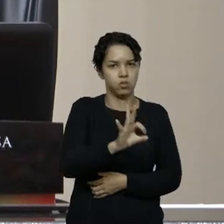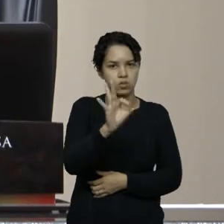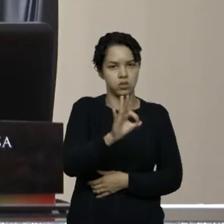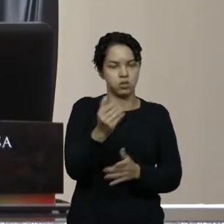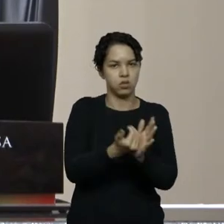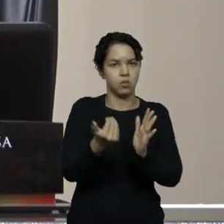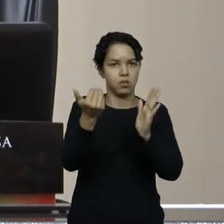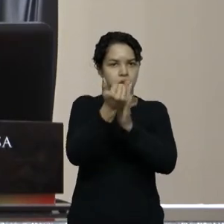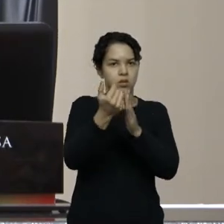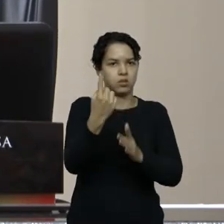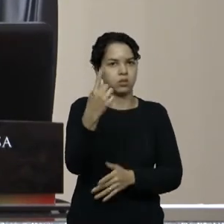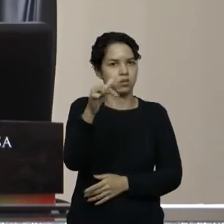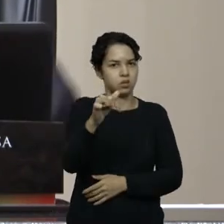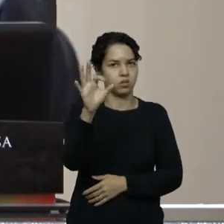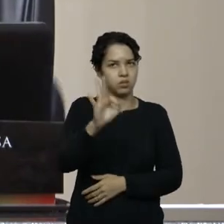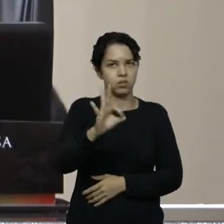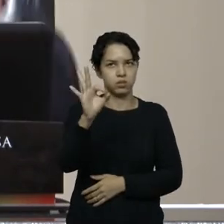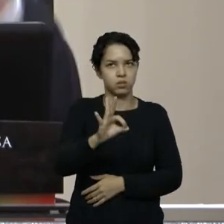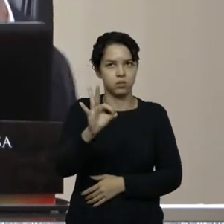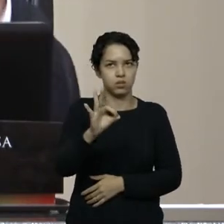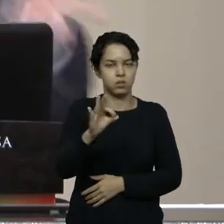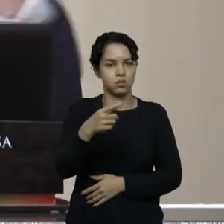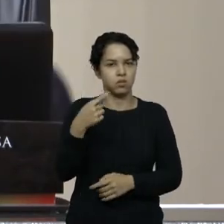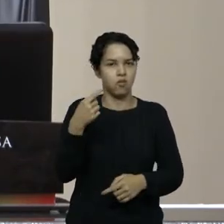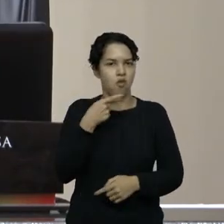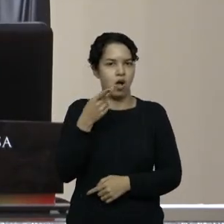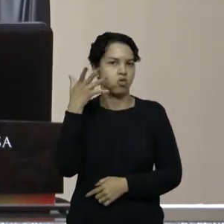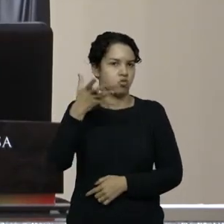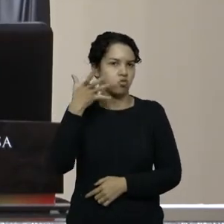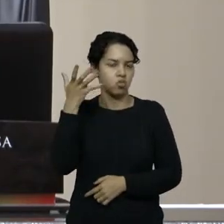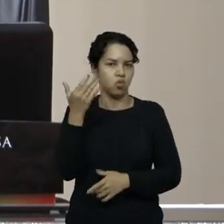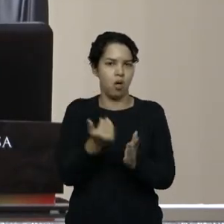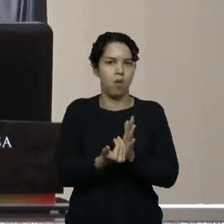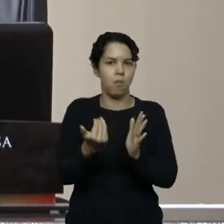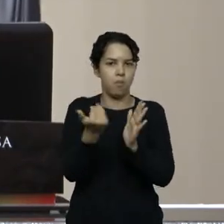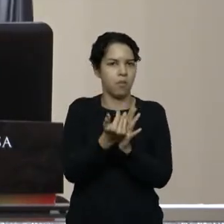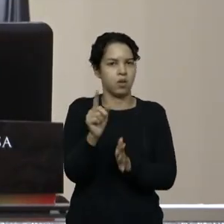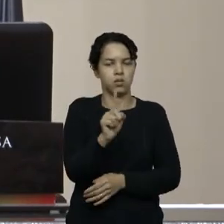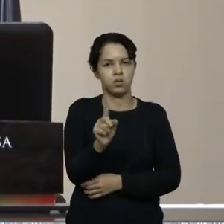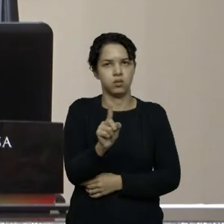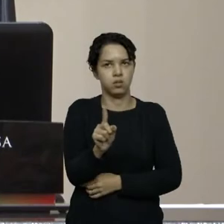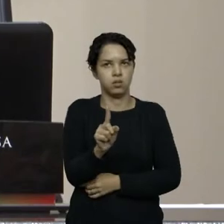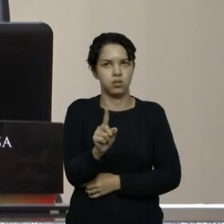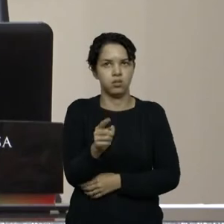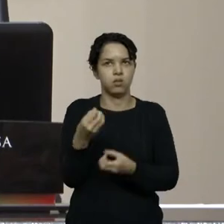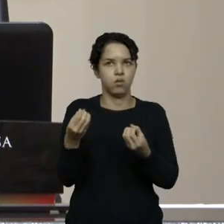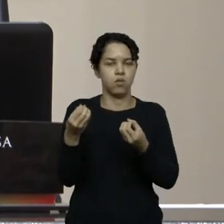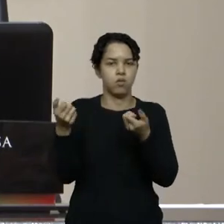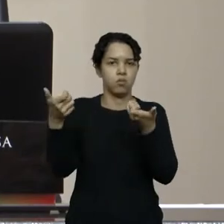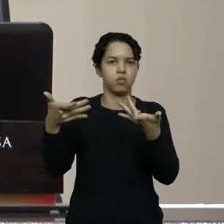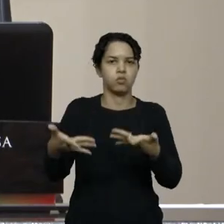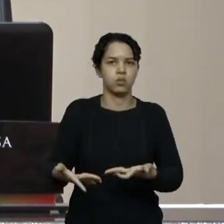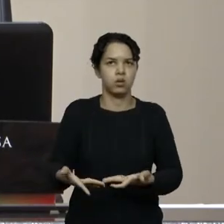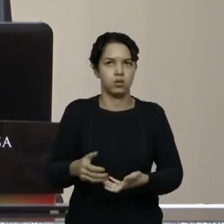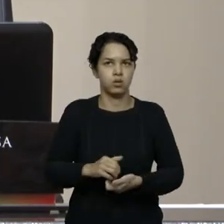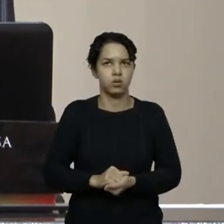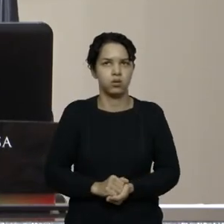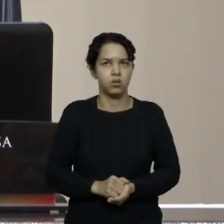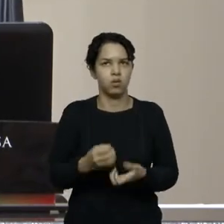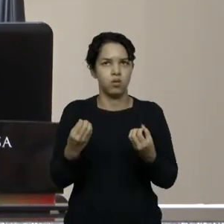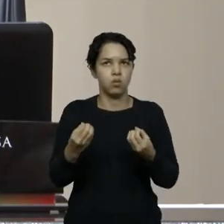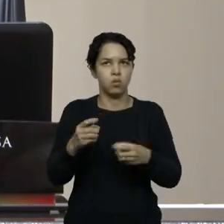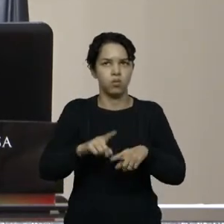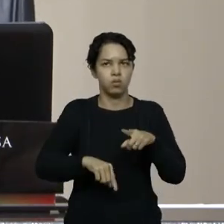17 aqui nessa casa se faça discurso que não aumenta e me explica o midigo Como que o